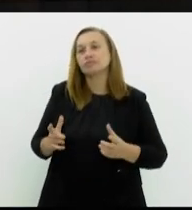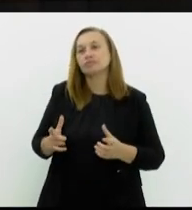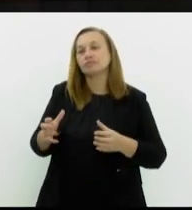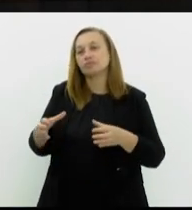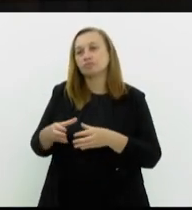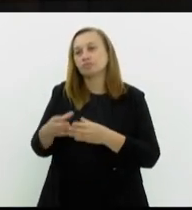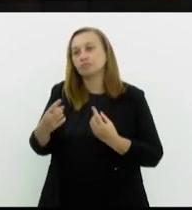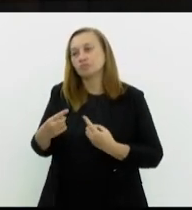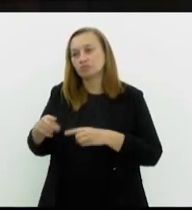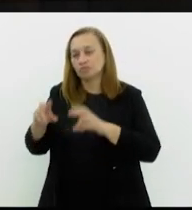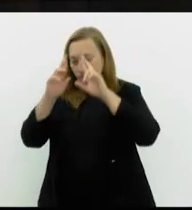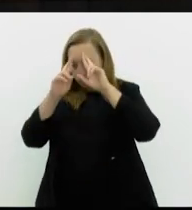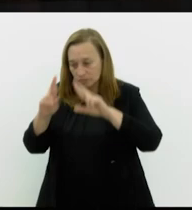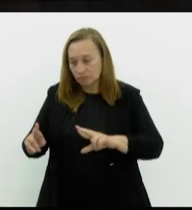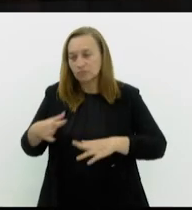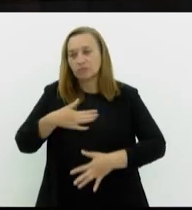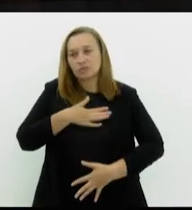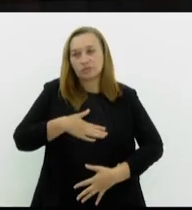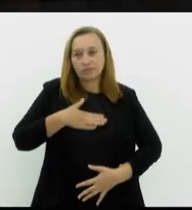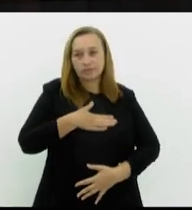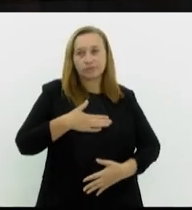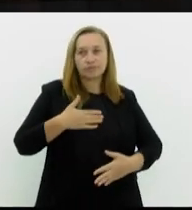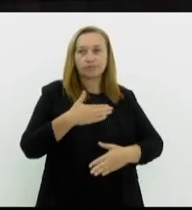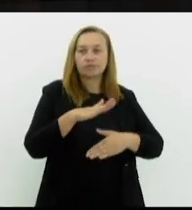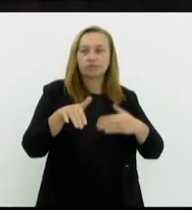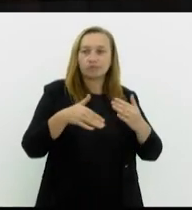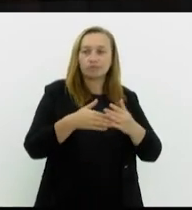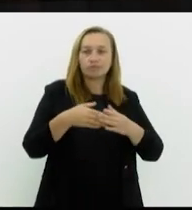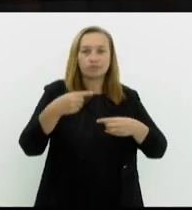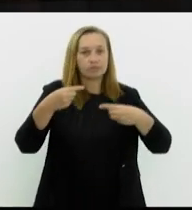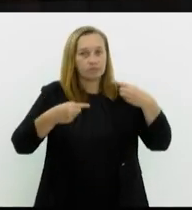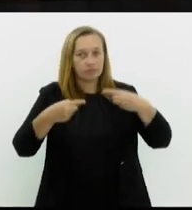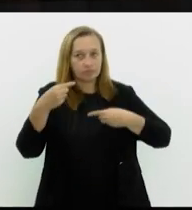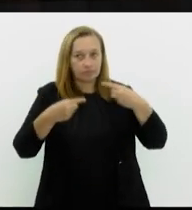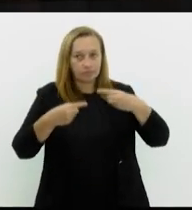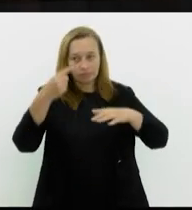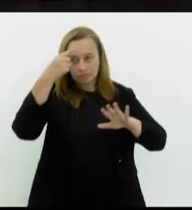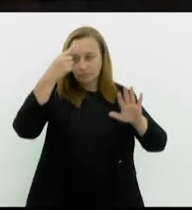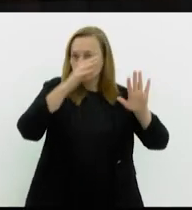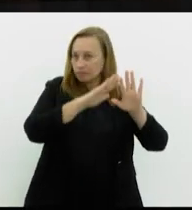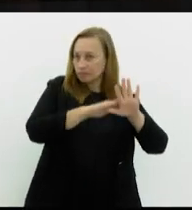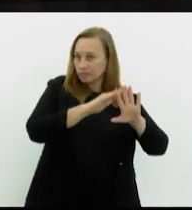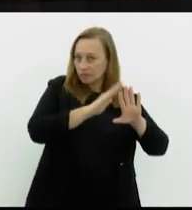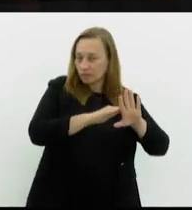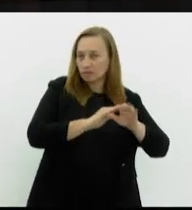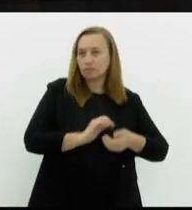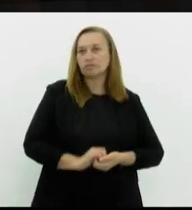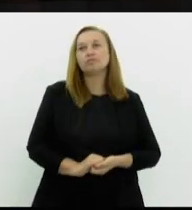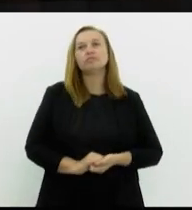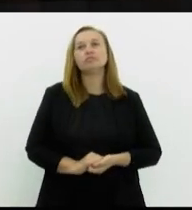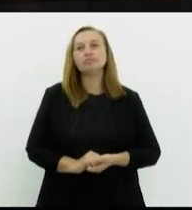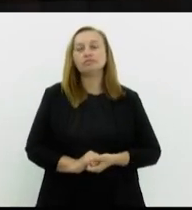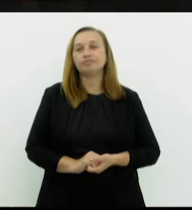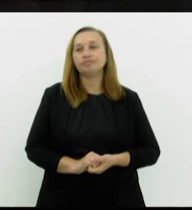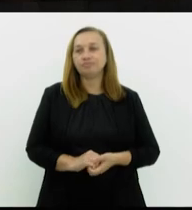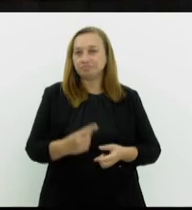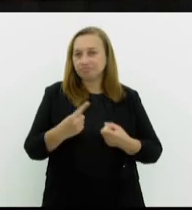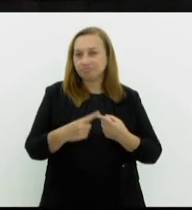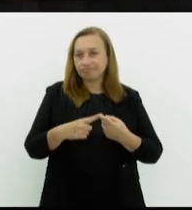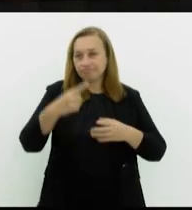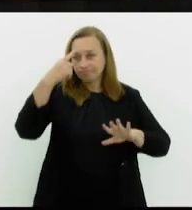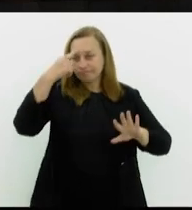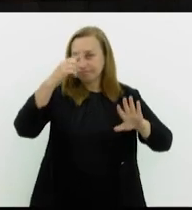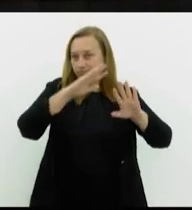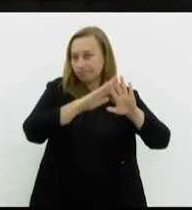Gosto de todas as discussões ideológicas, porque a ideologia